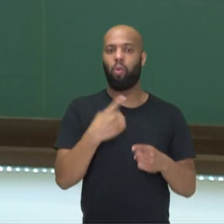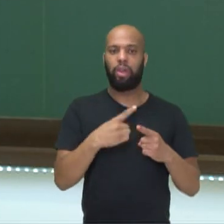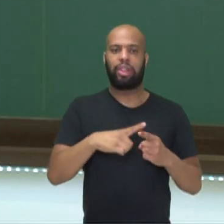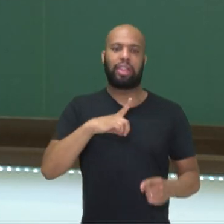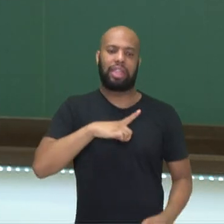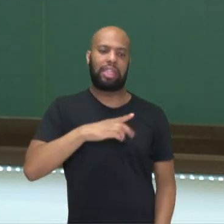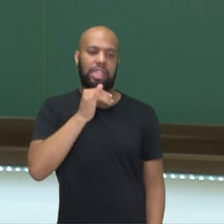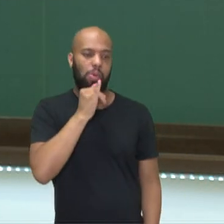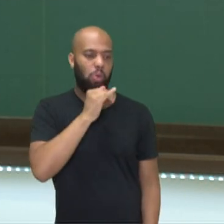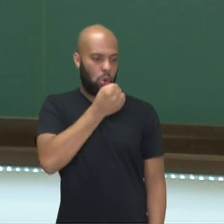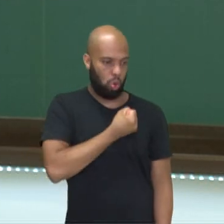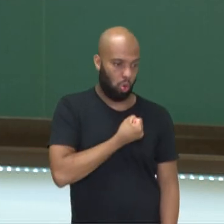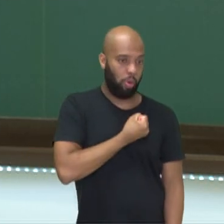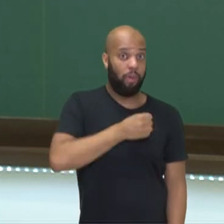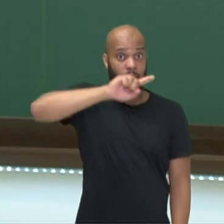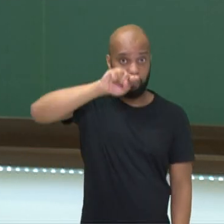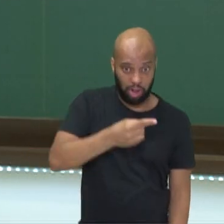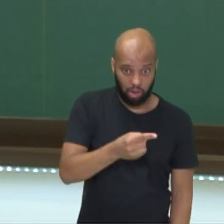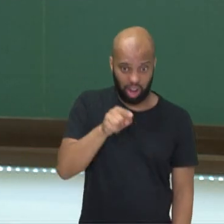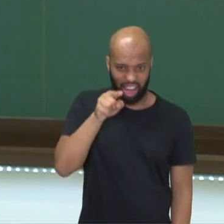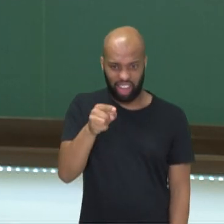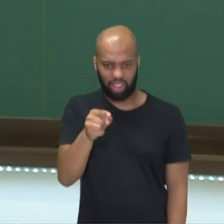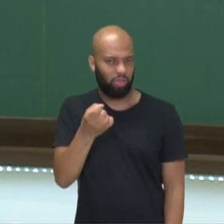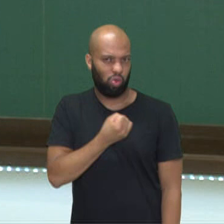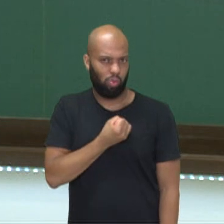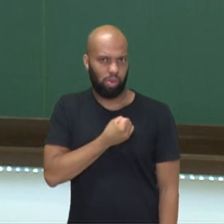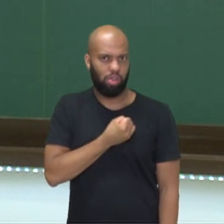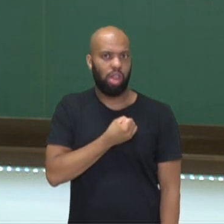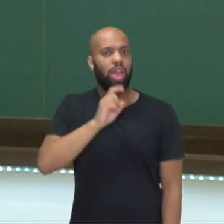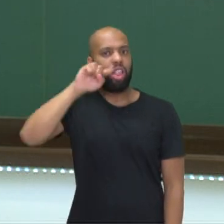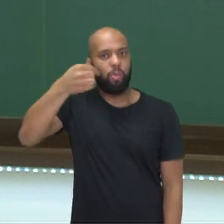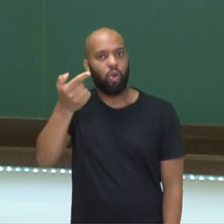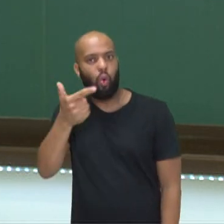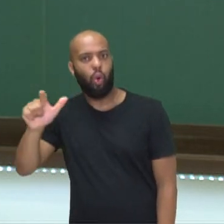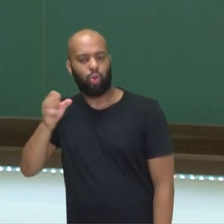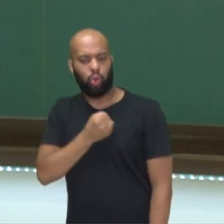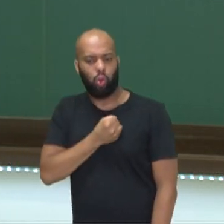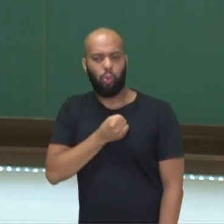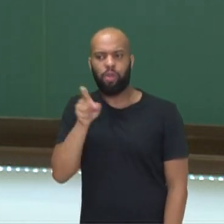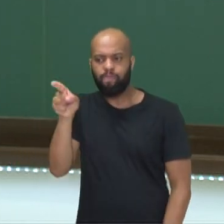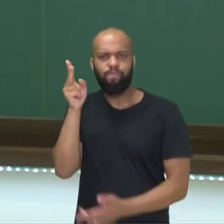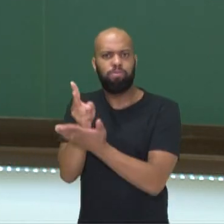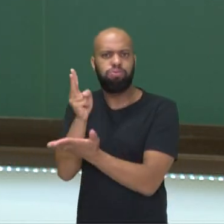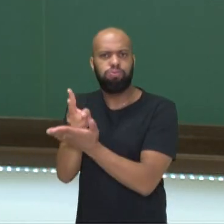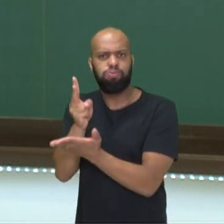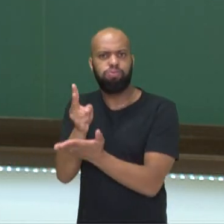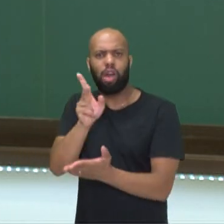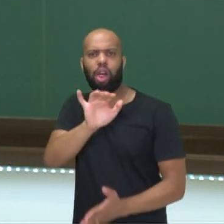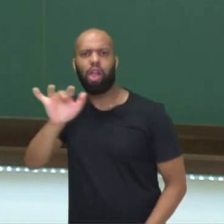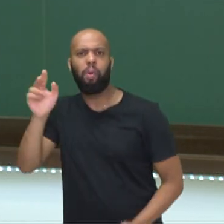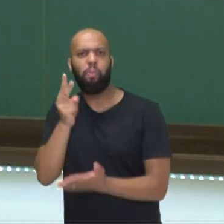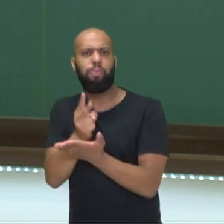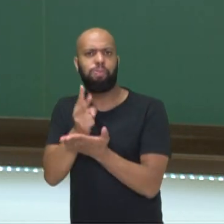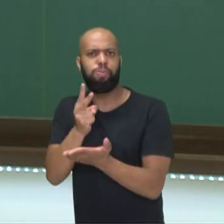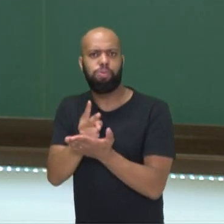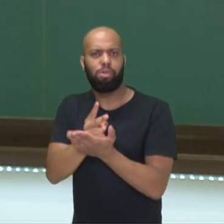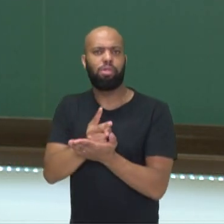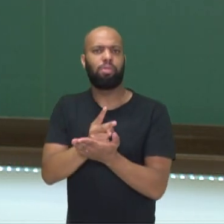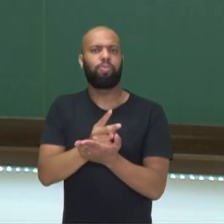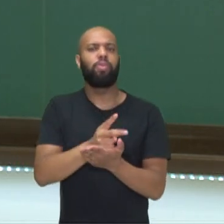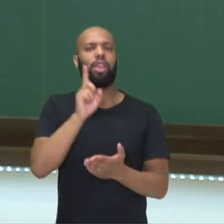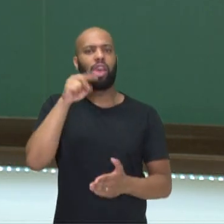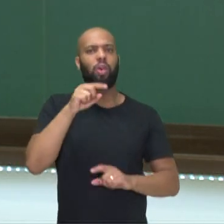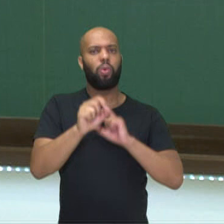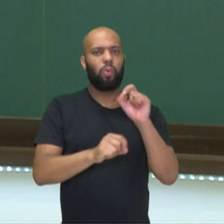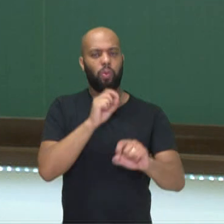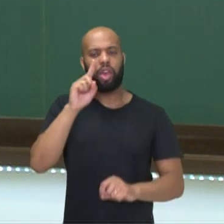de uma casa, 2 casas, 3 casas, pode ser qualquer um, e depois começa a repetição, começa o período, tá bom? Nesse caso eu tenho uma